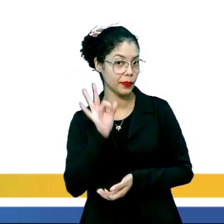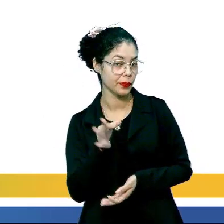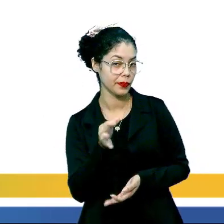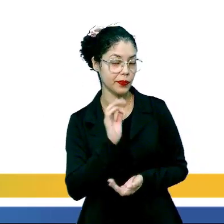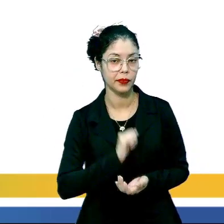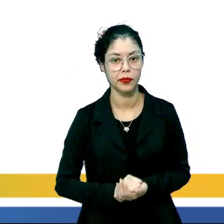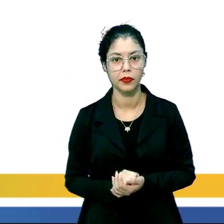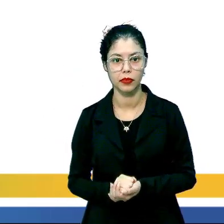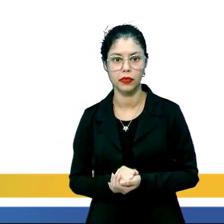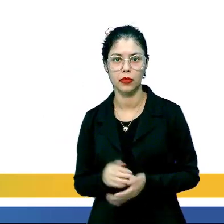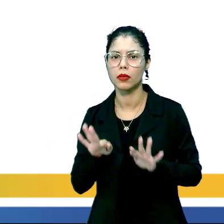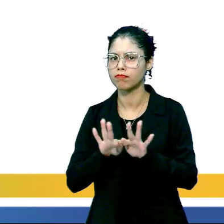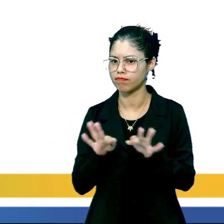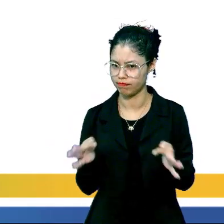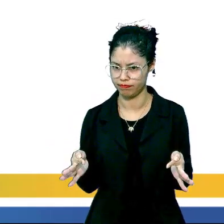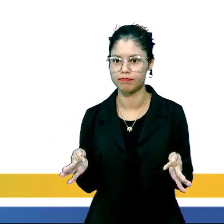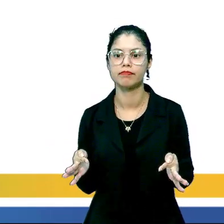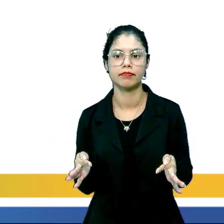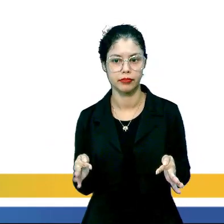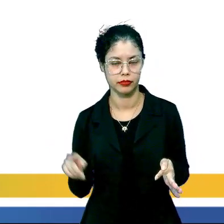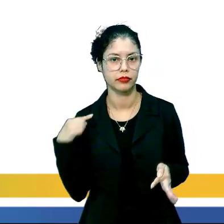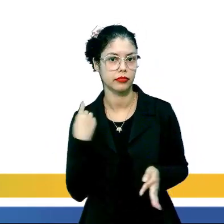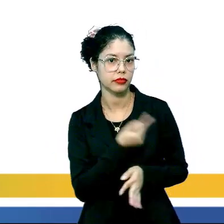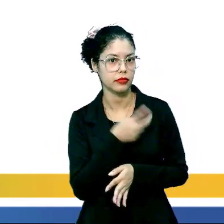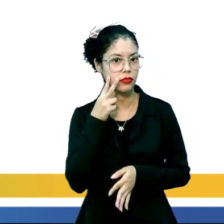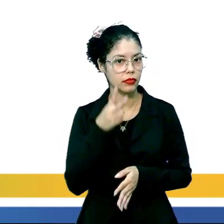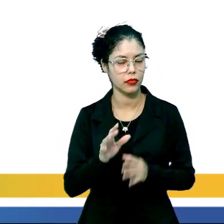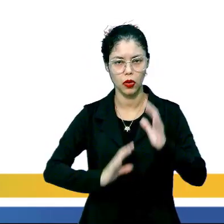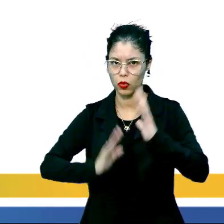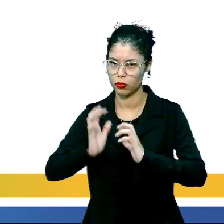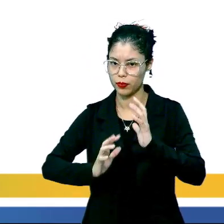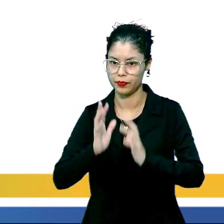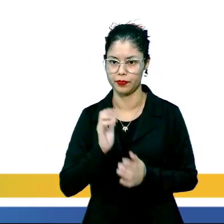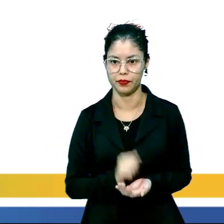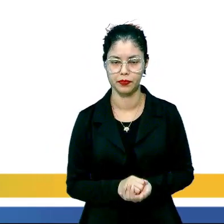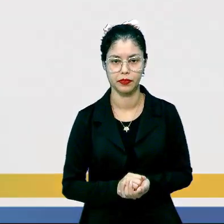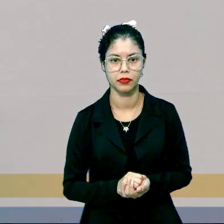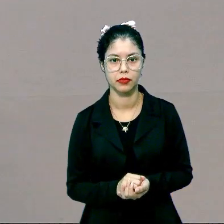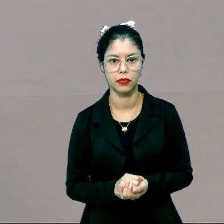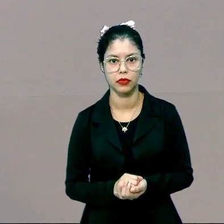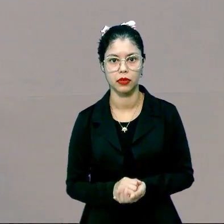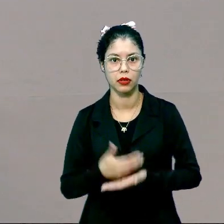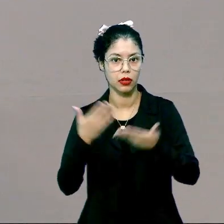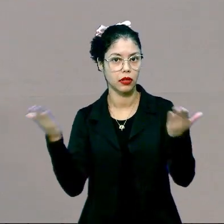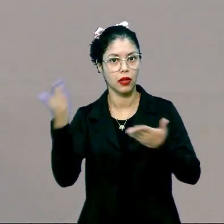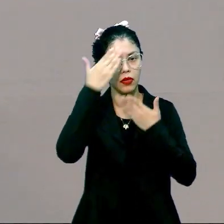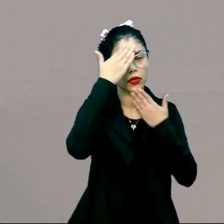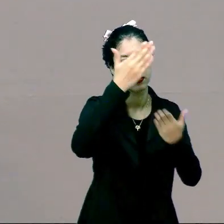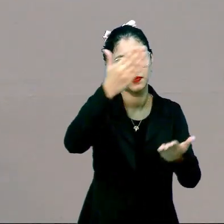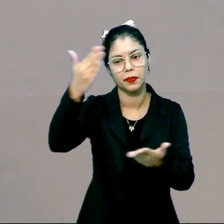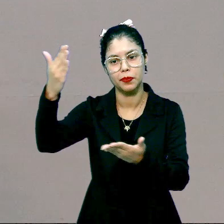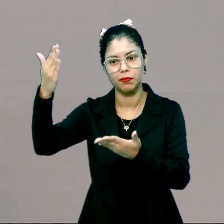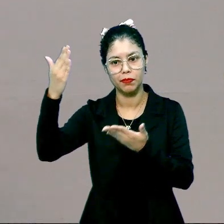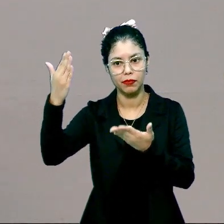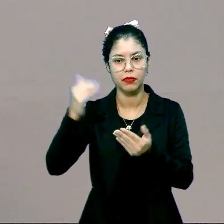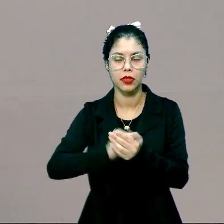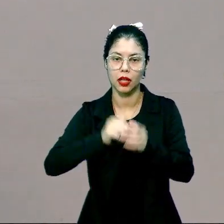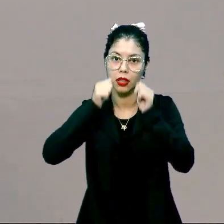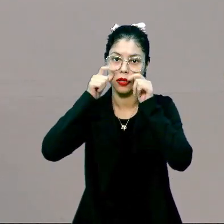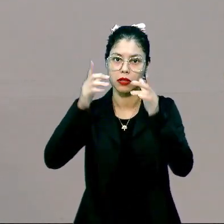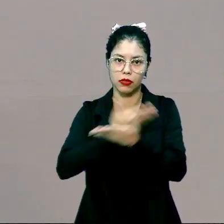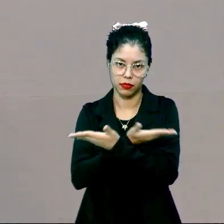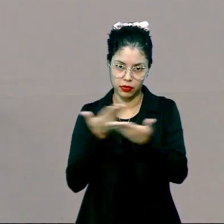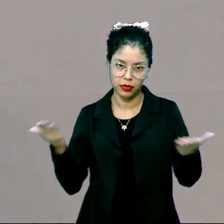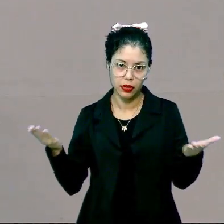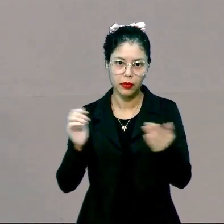Correto? Então, bem simples para a gente entender essa questão para não confundir. Pessoal, quero agradecer mais uma vez a atenção de